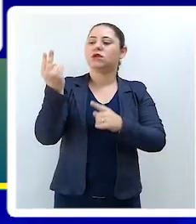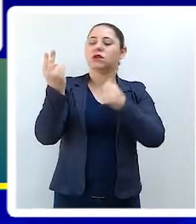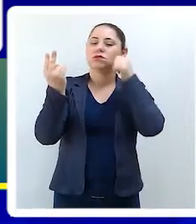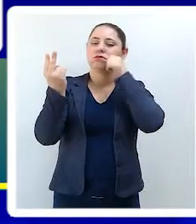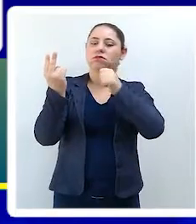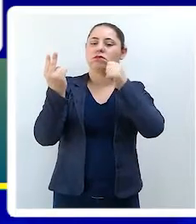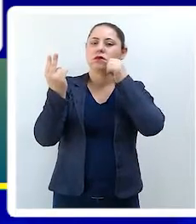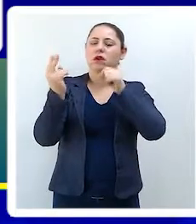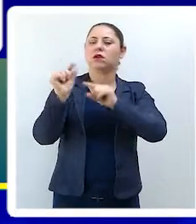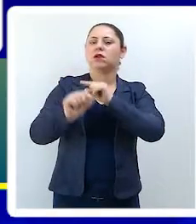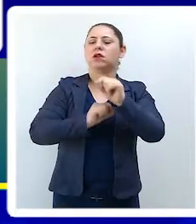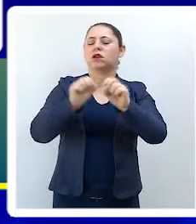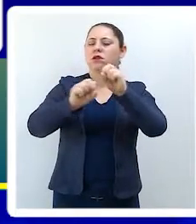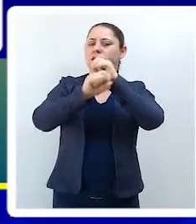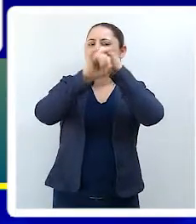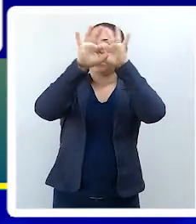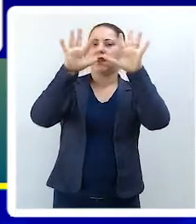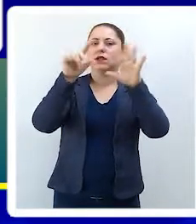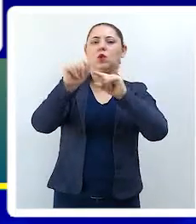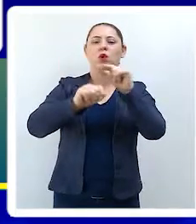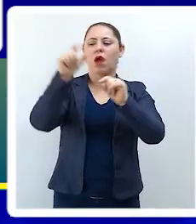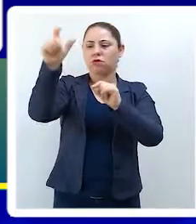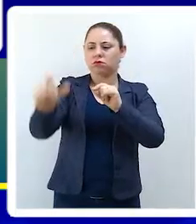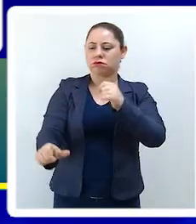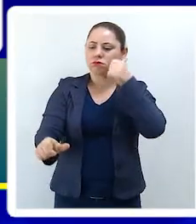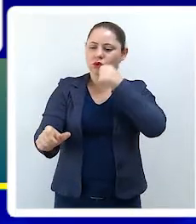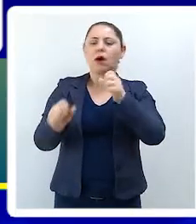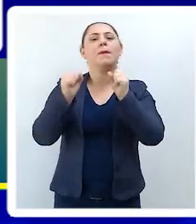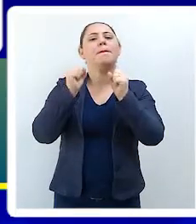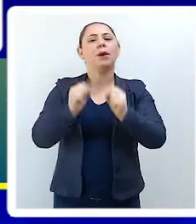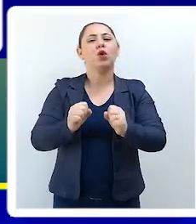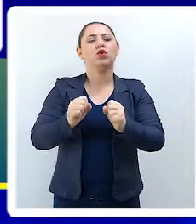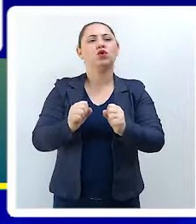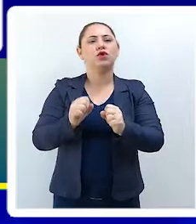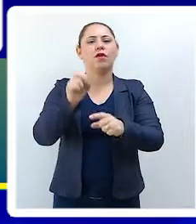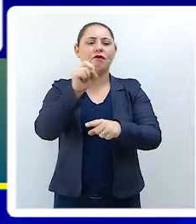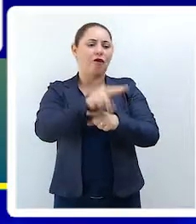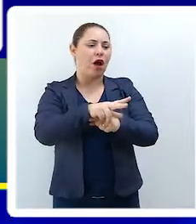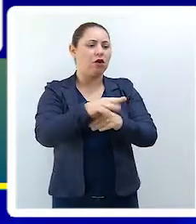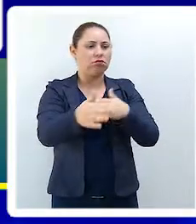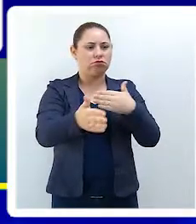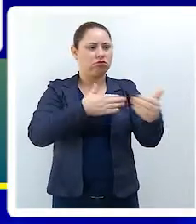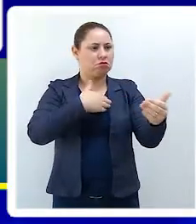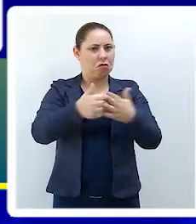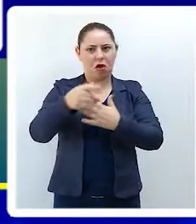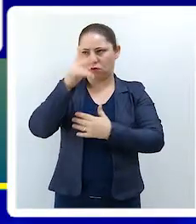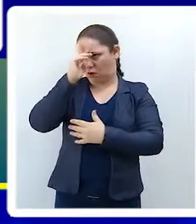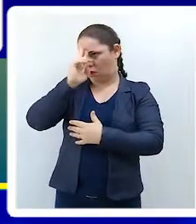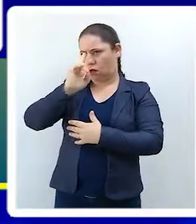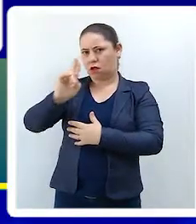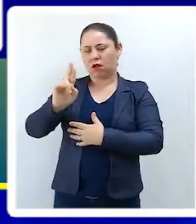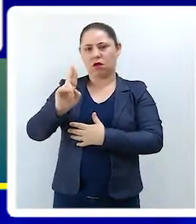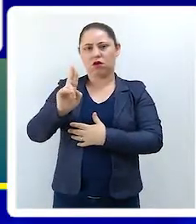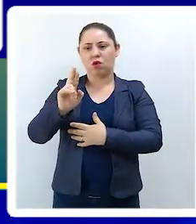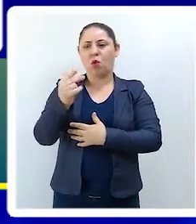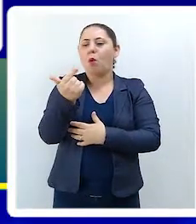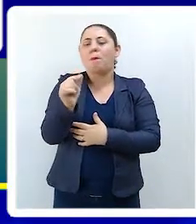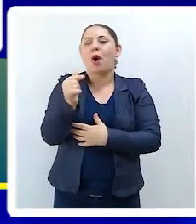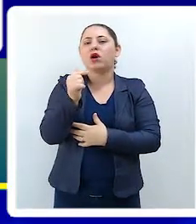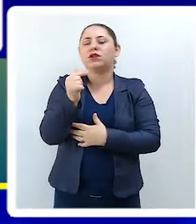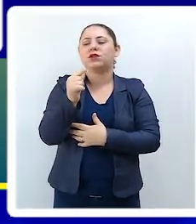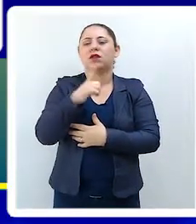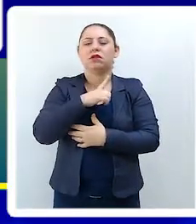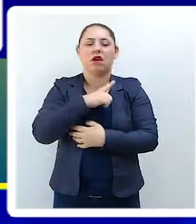valorização da mulher, de esclarecer que a mulher, ela pode ocupar todos os cargos de liderança, que não pode